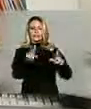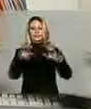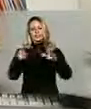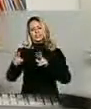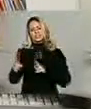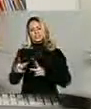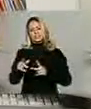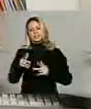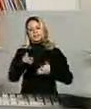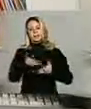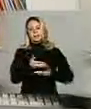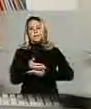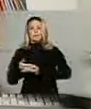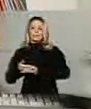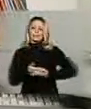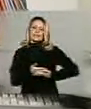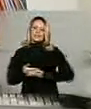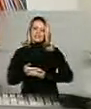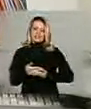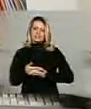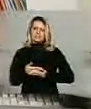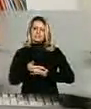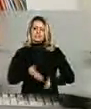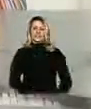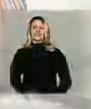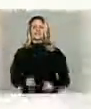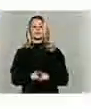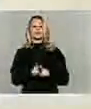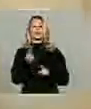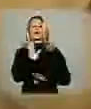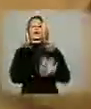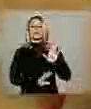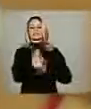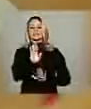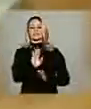diferenciado para o recém-nascido, esse o que a gente chama de atendimento humanizado.